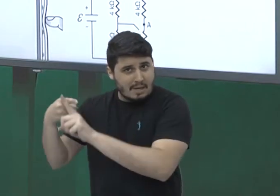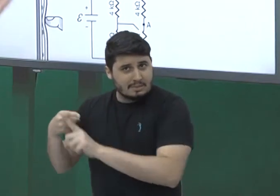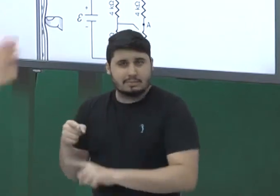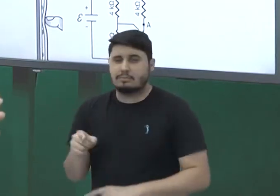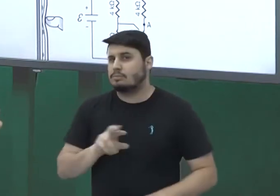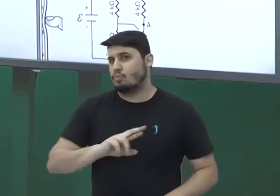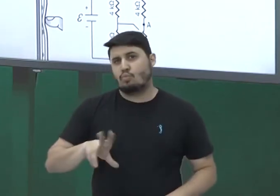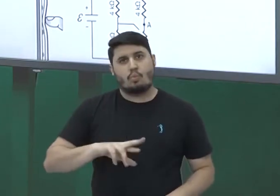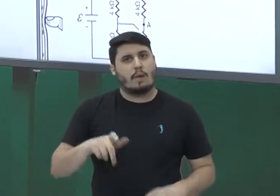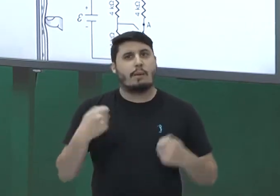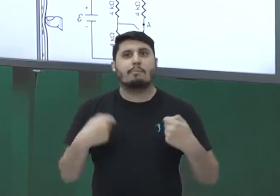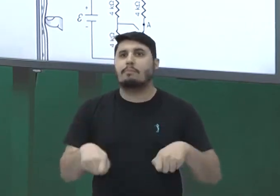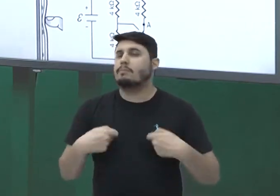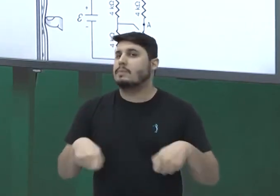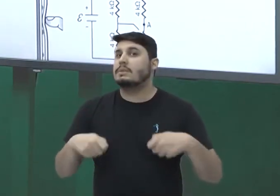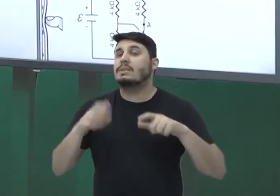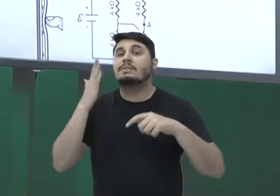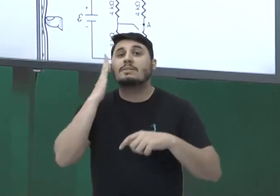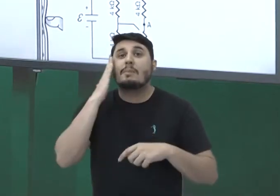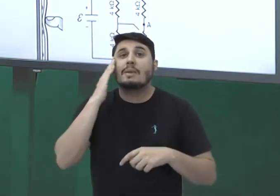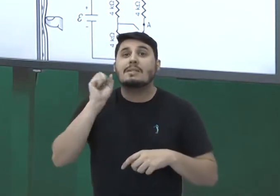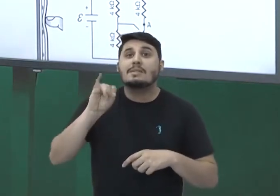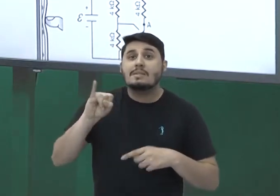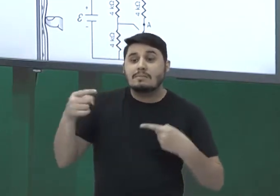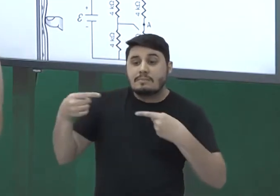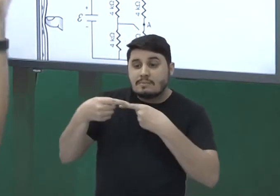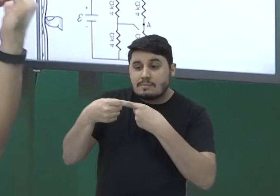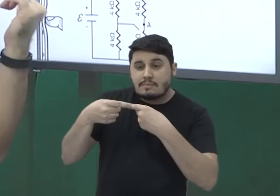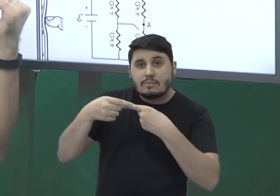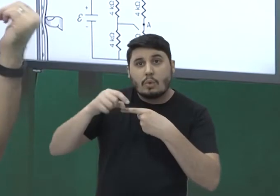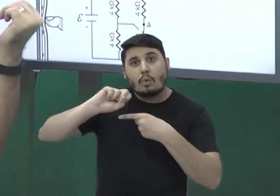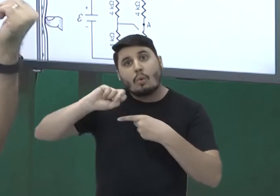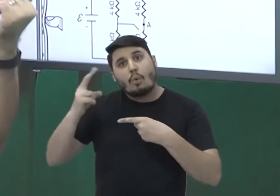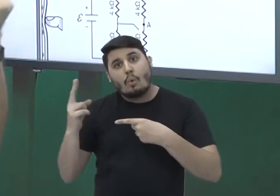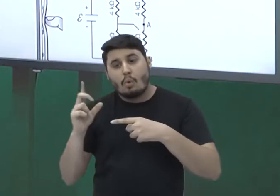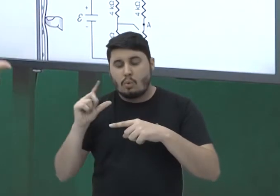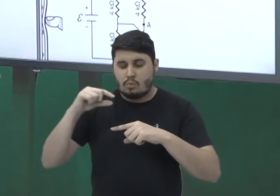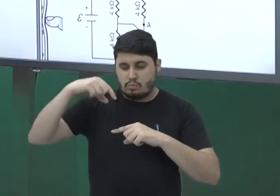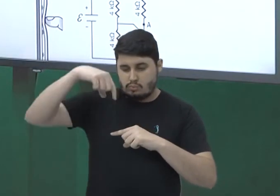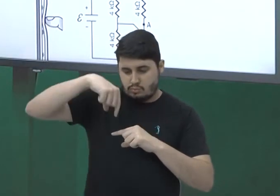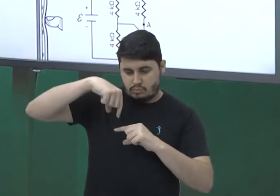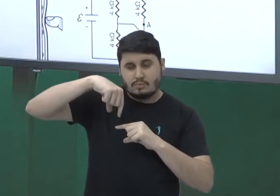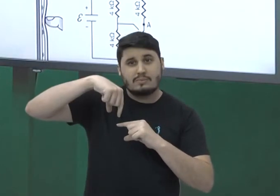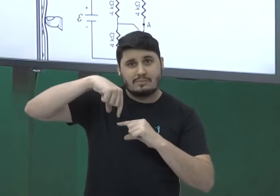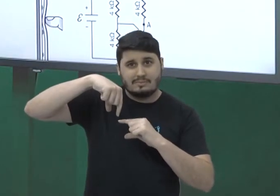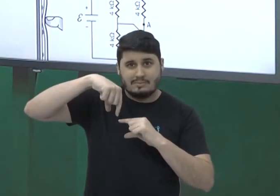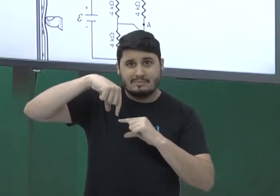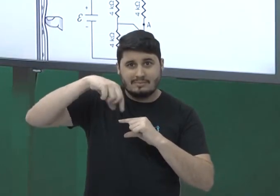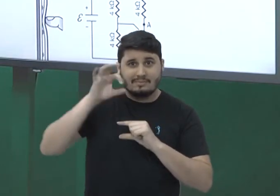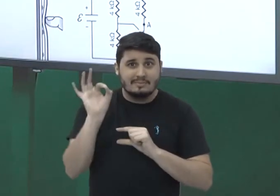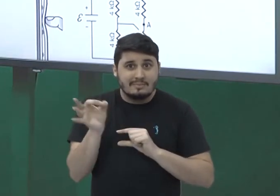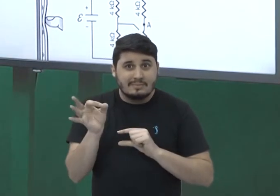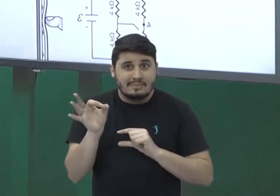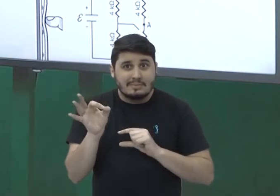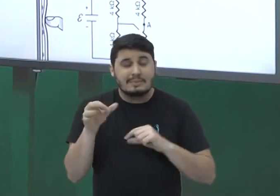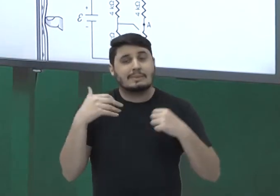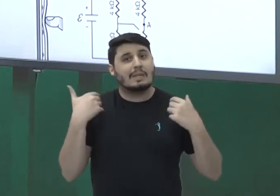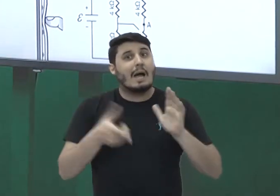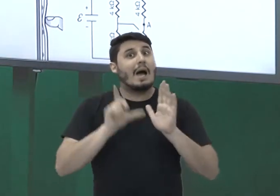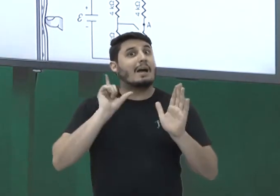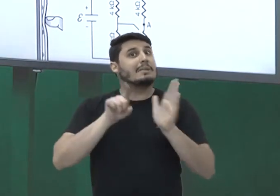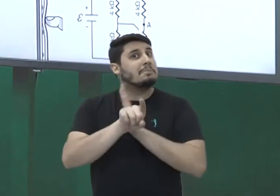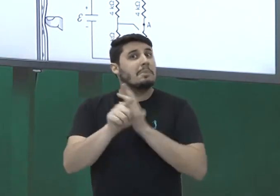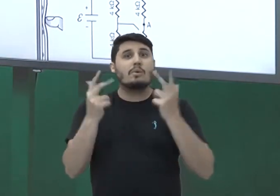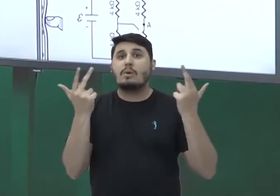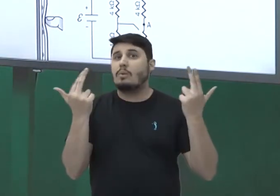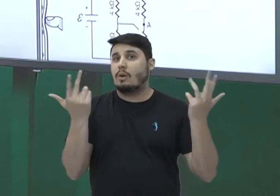estão associadas em série ou em paralelo, como a gente falou agora há pouco na questão anterior, tá certo? Então vamos analisar qual